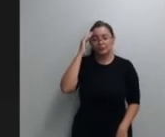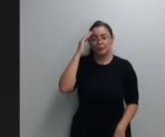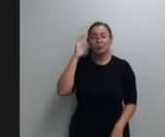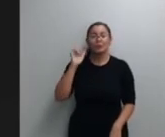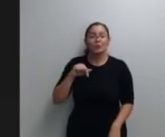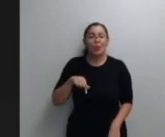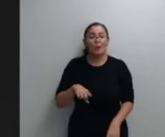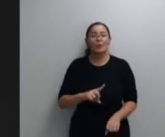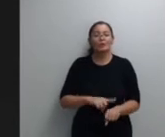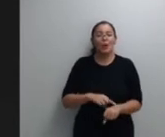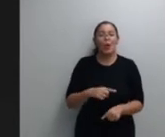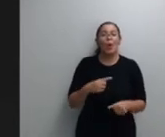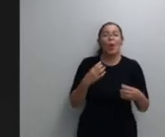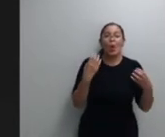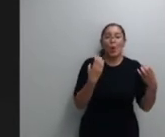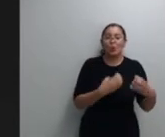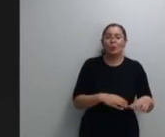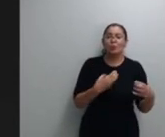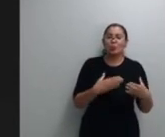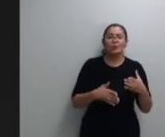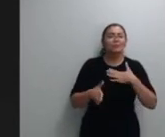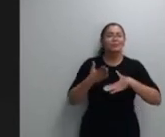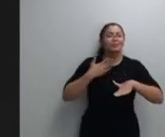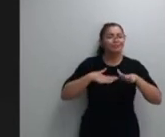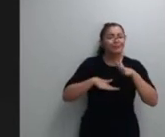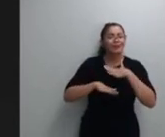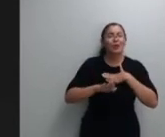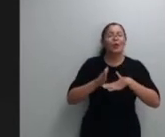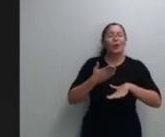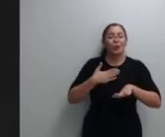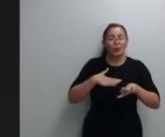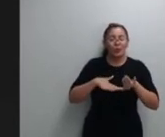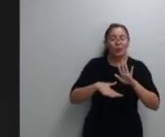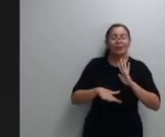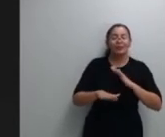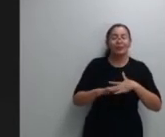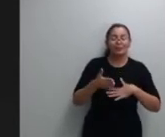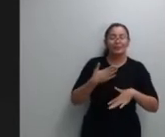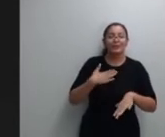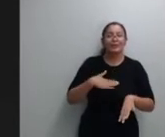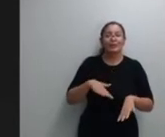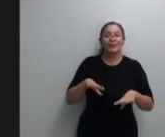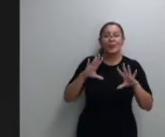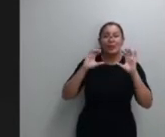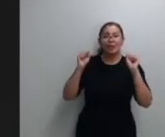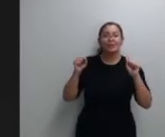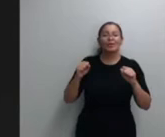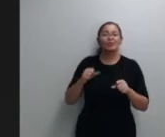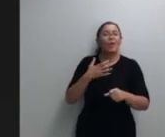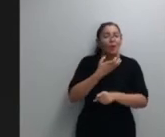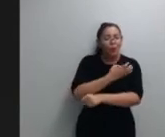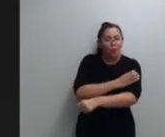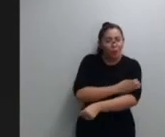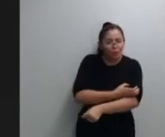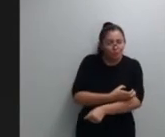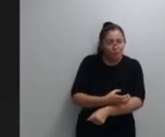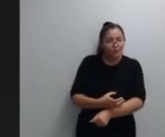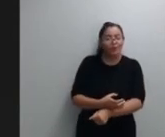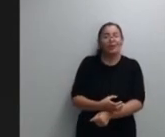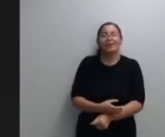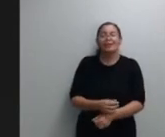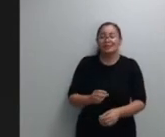um concurso mais sereno um concurso mais tranquilo um concurso em que os tribunais já estarão acostumados a seguir as